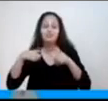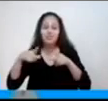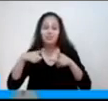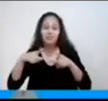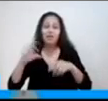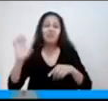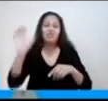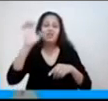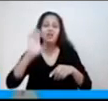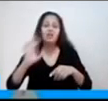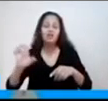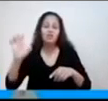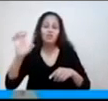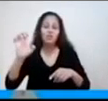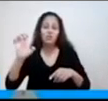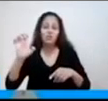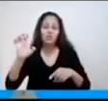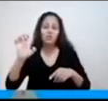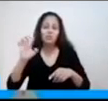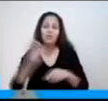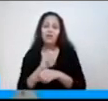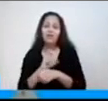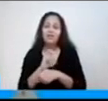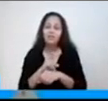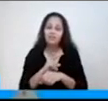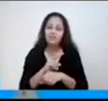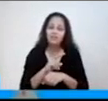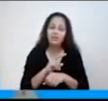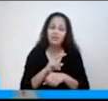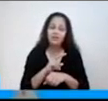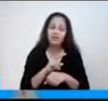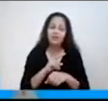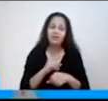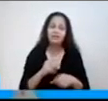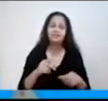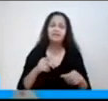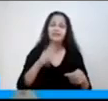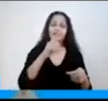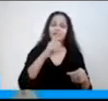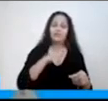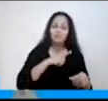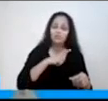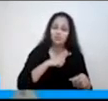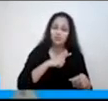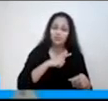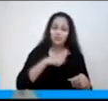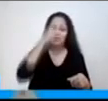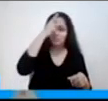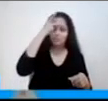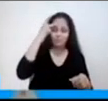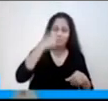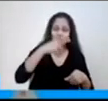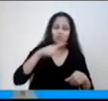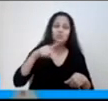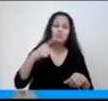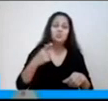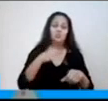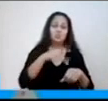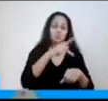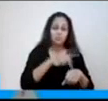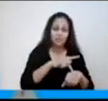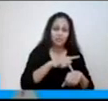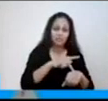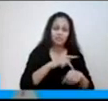Europa, e essas vagas aí nas indústrias acabaram sendo preenchidas pelos europeus. E aí aconteceu a marginalização